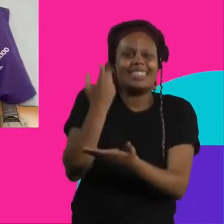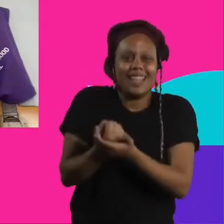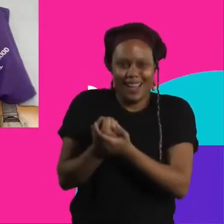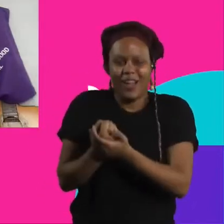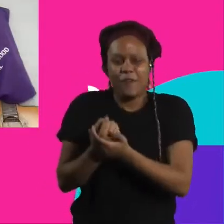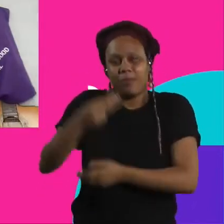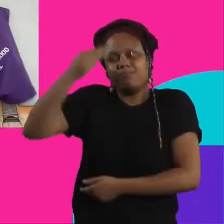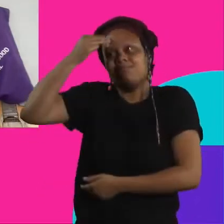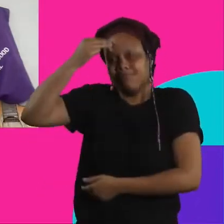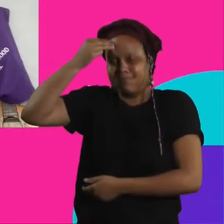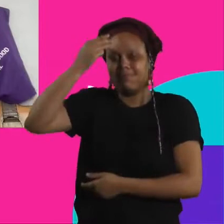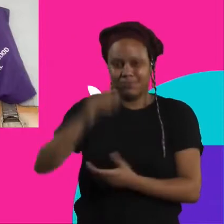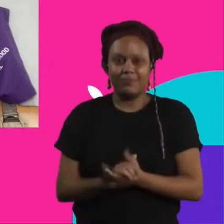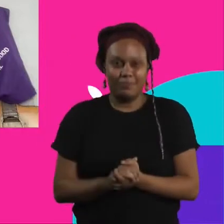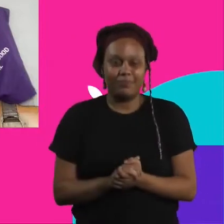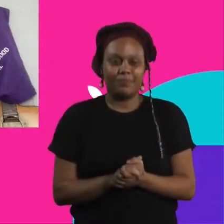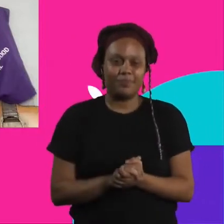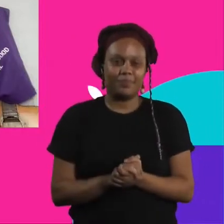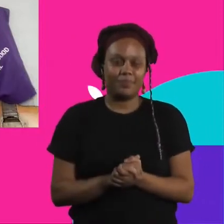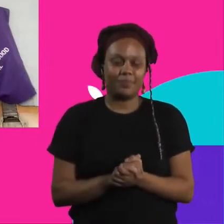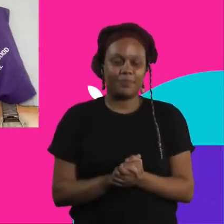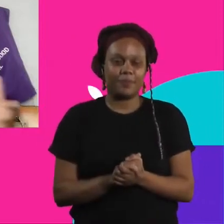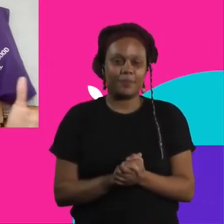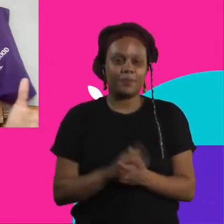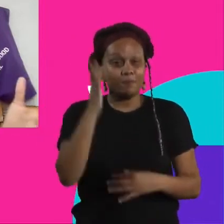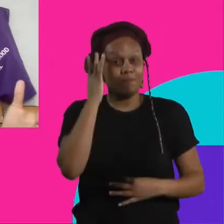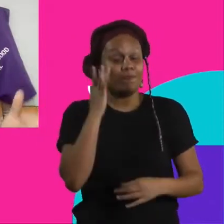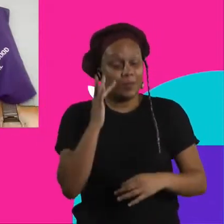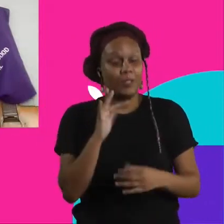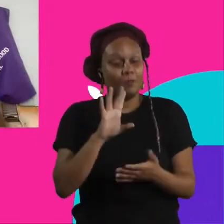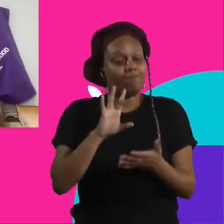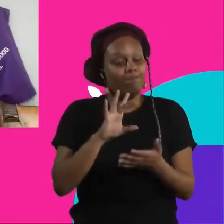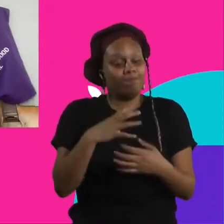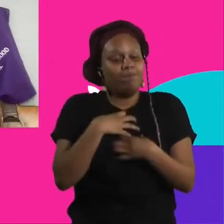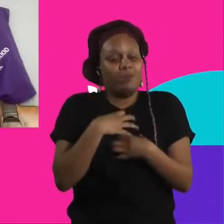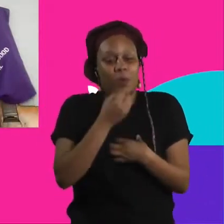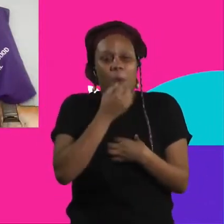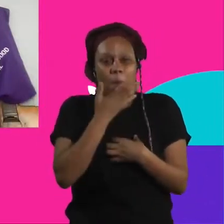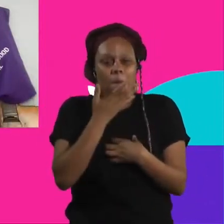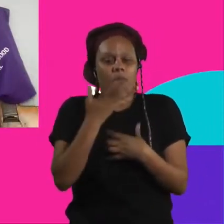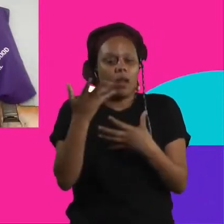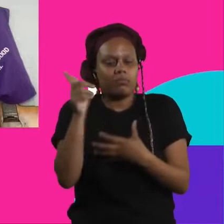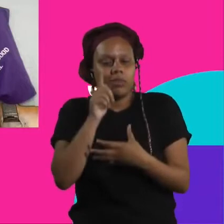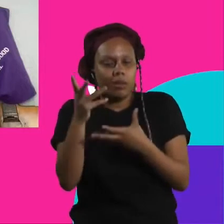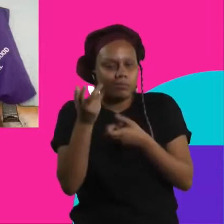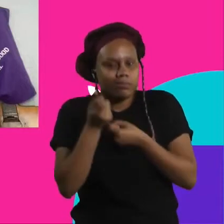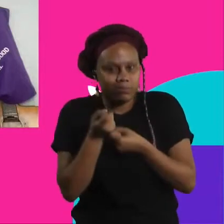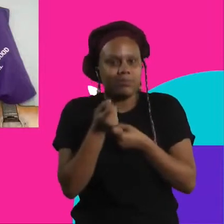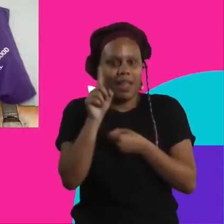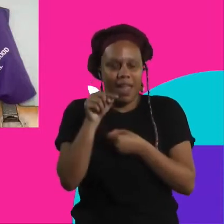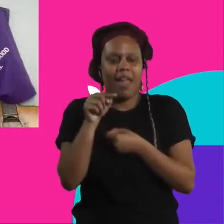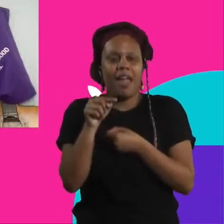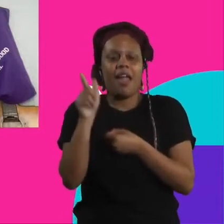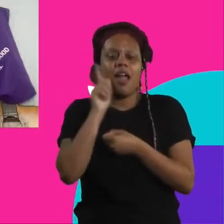dessa memória e acho que a melhor maneira da gente acolher o nosso público que está acompanhando aqui é a gente